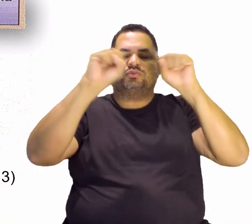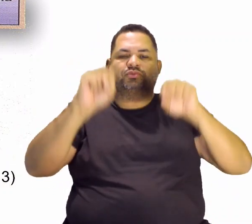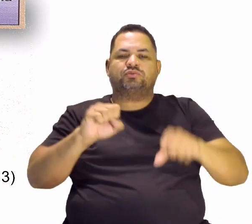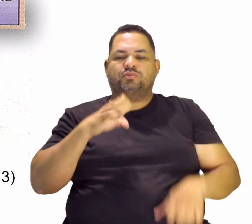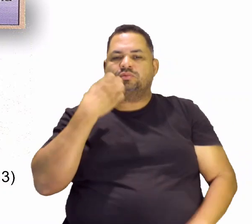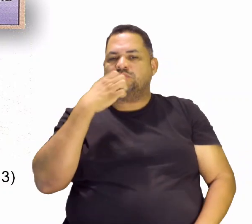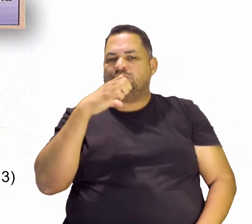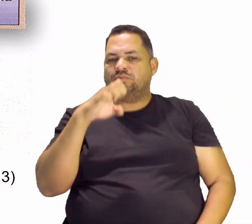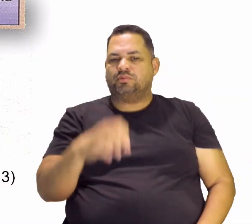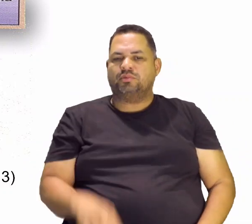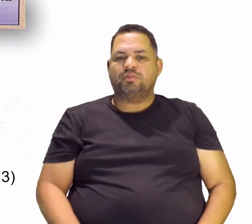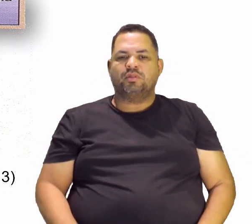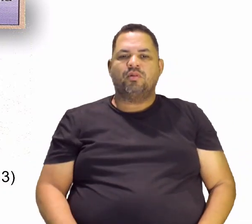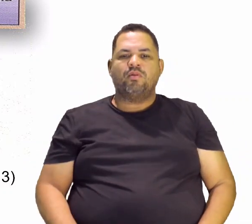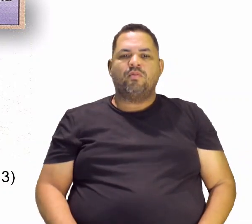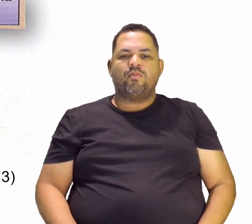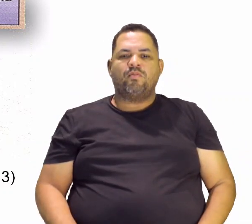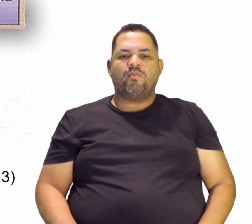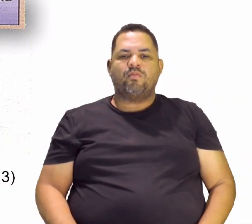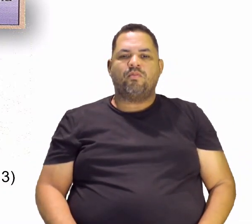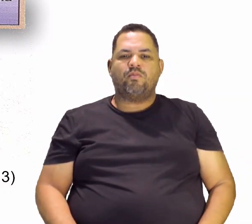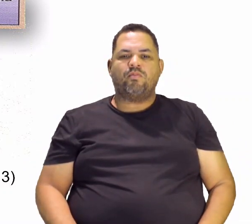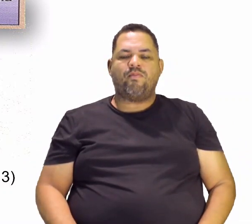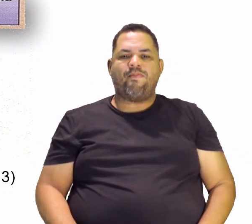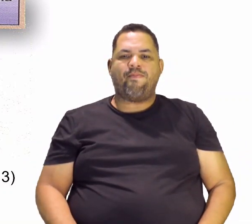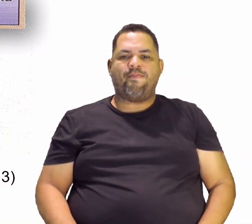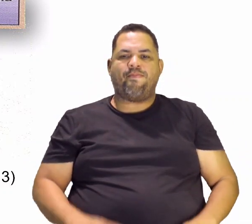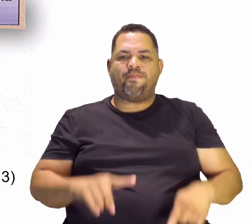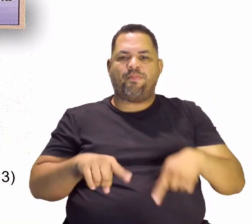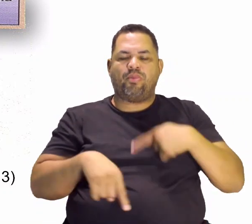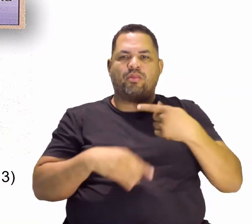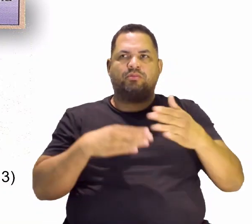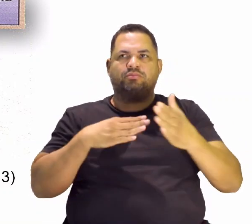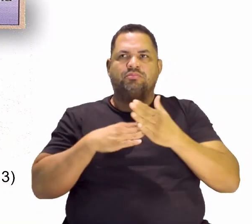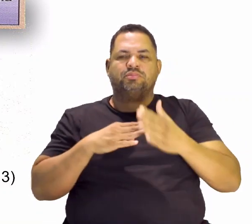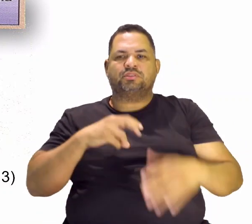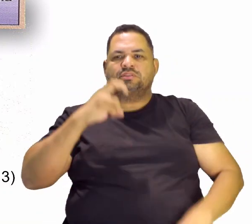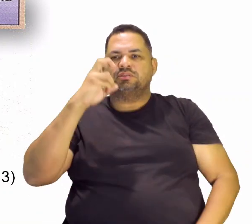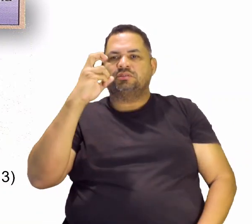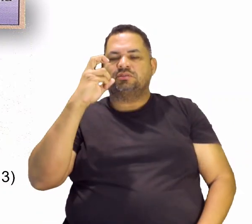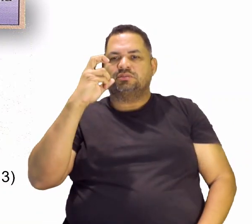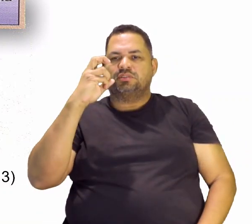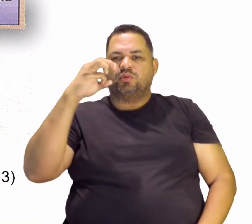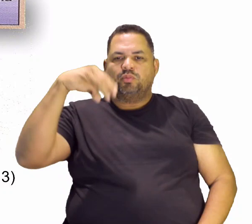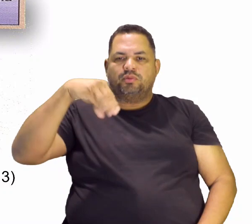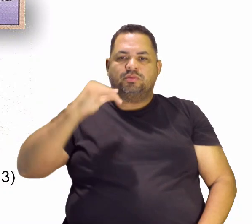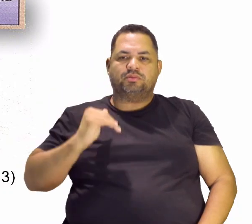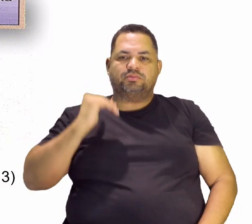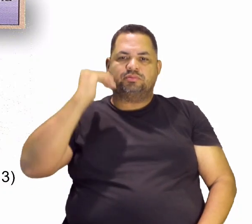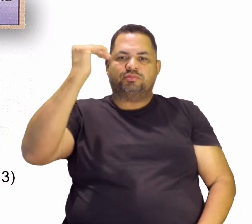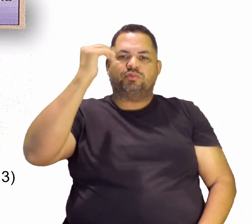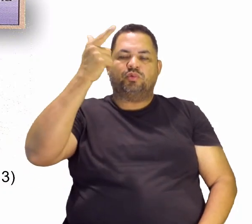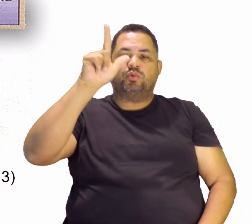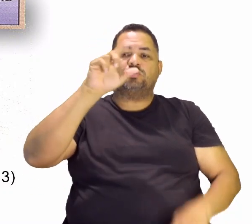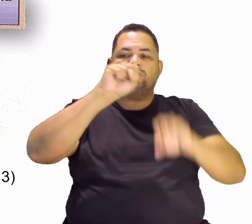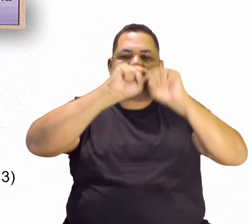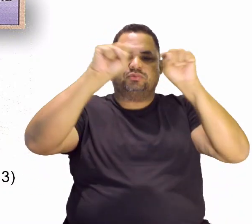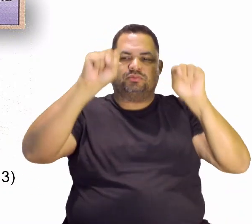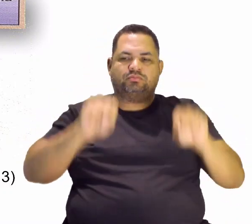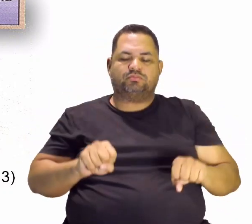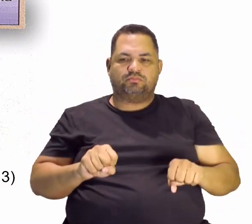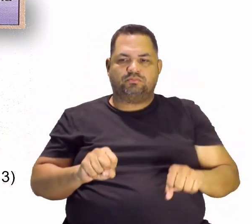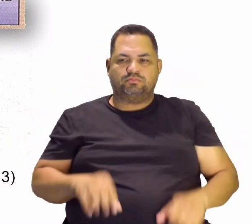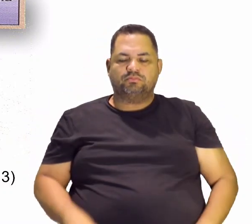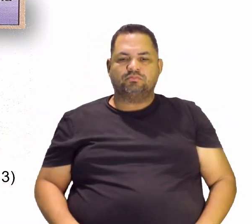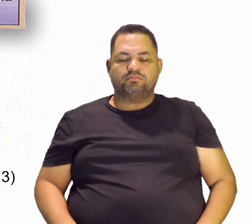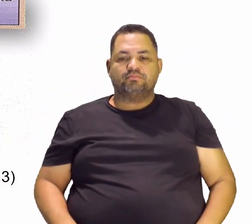foi o que a gente falou agora há pouco. Quando eu chego a 5 minutos ou acima desses 5 minutos, eu vou usar outro tipo de sistema. Então,